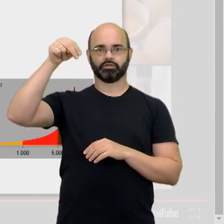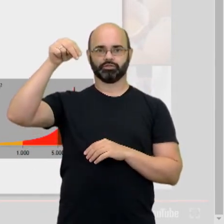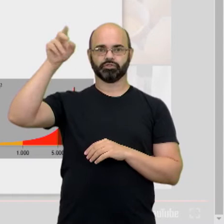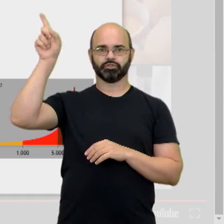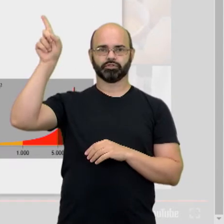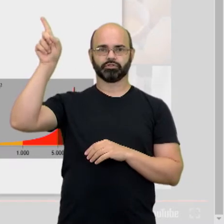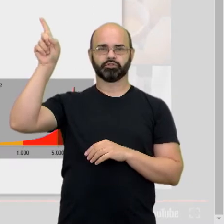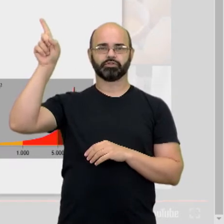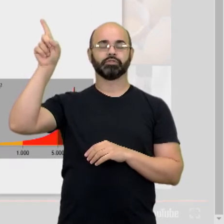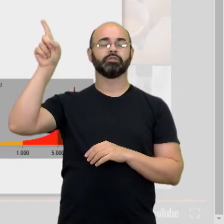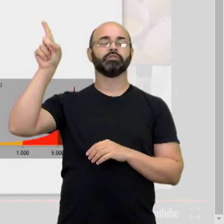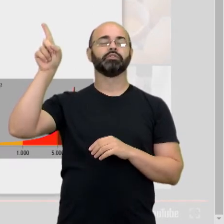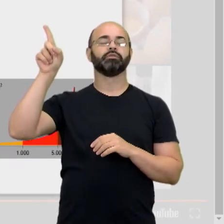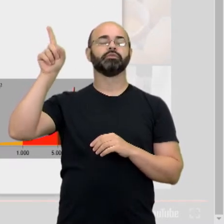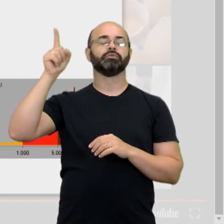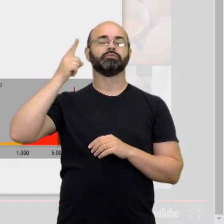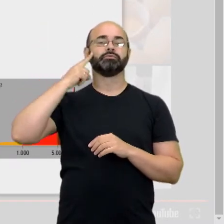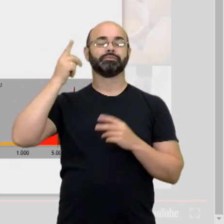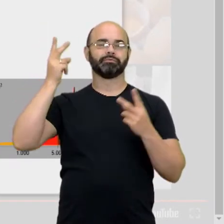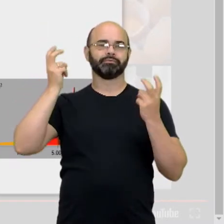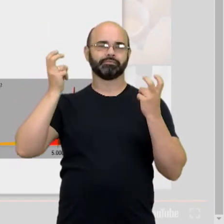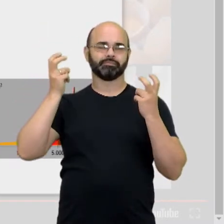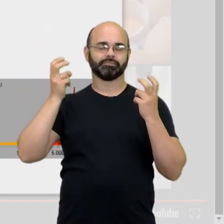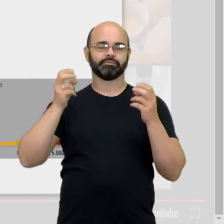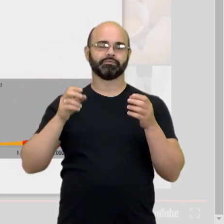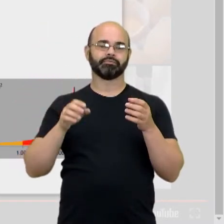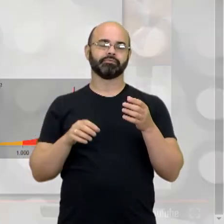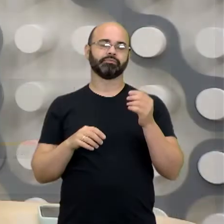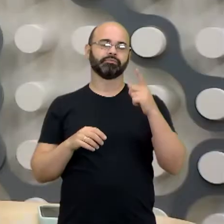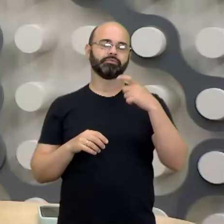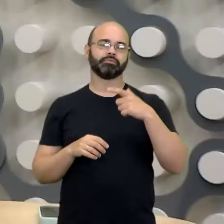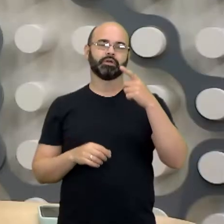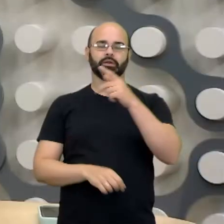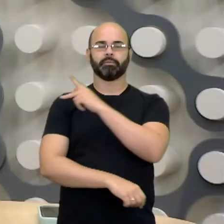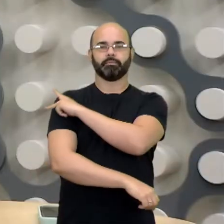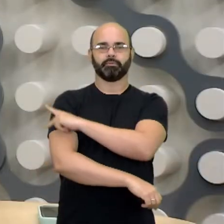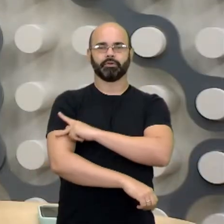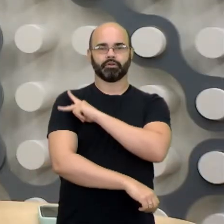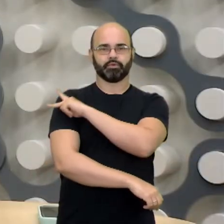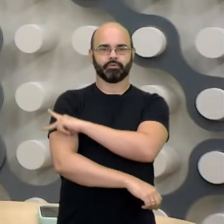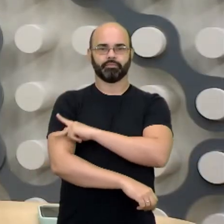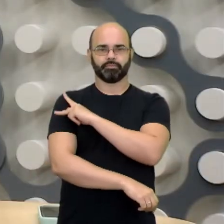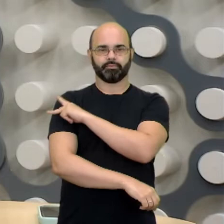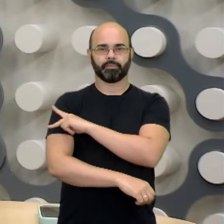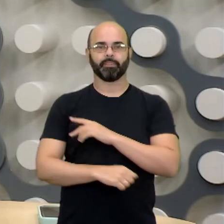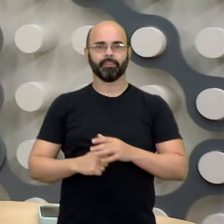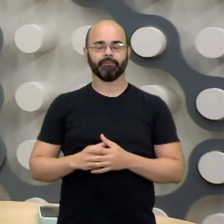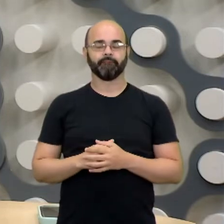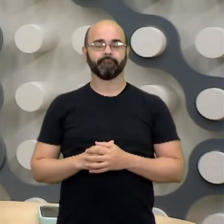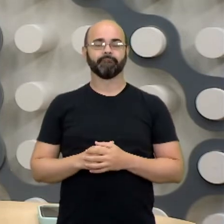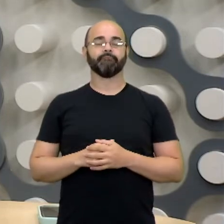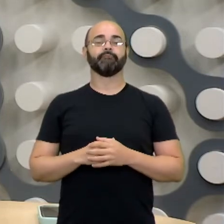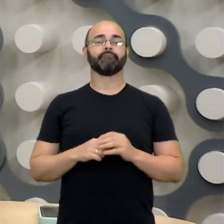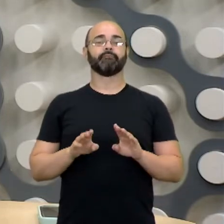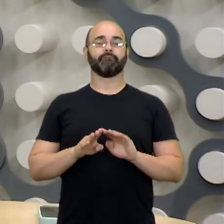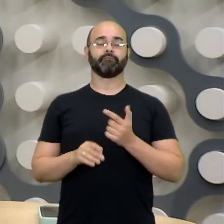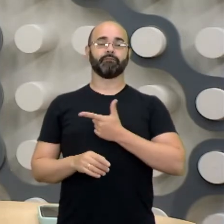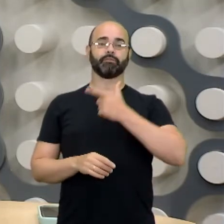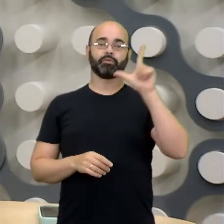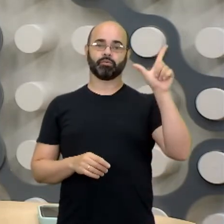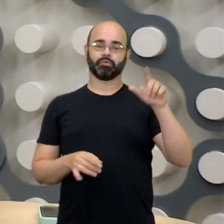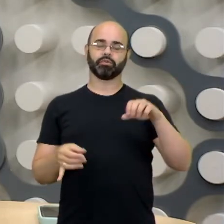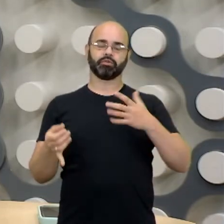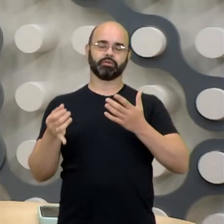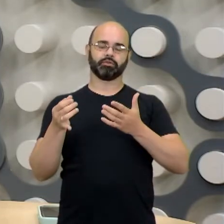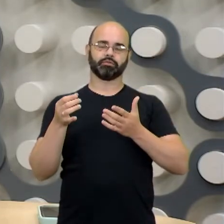áreas litorâneas, com exceção de Teresina, que fica no Piauí, que não está na área litorânea. As demais capitais nordestinas